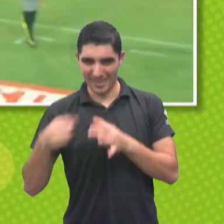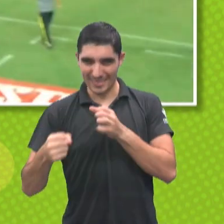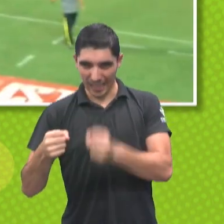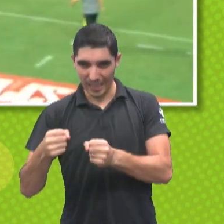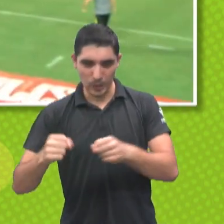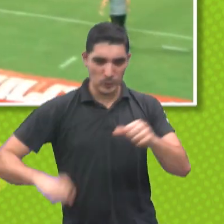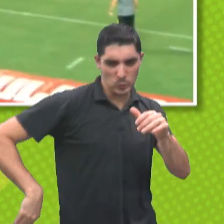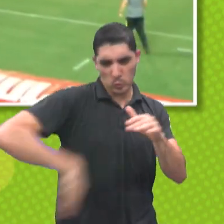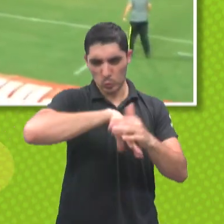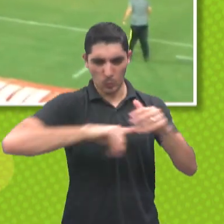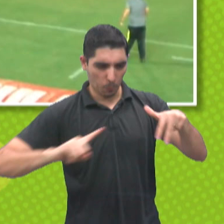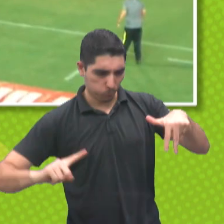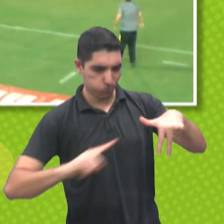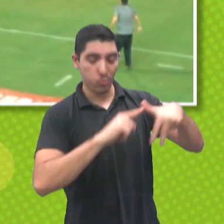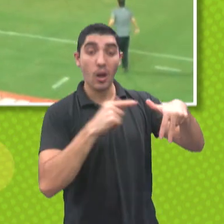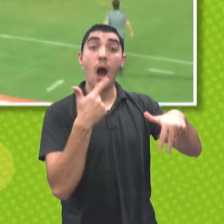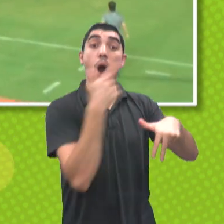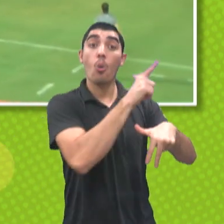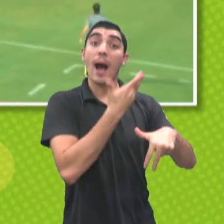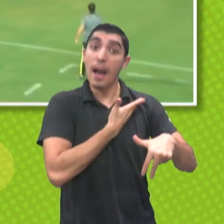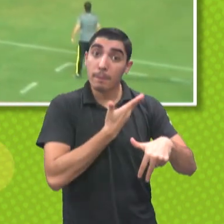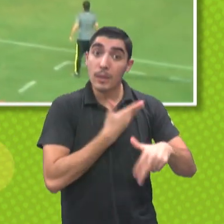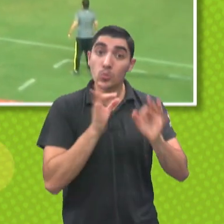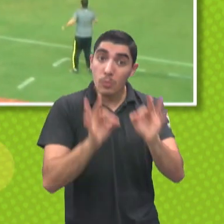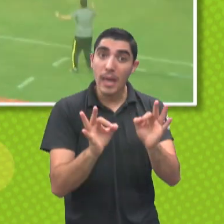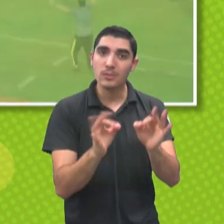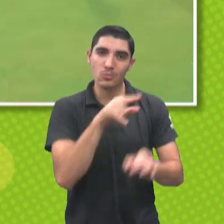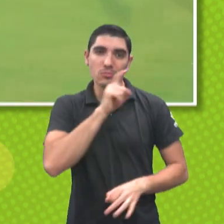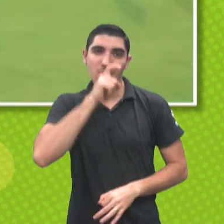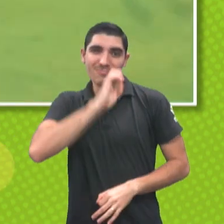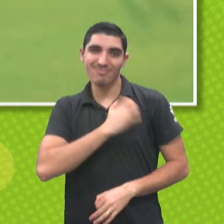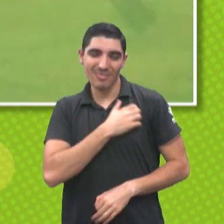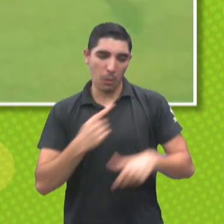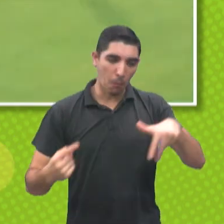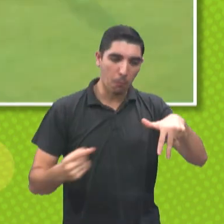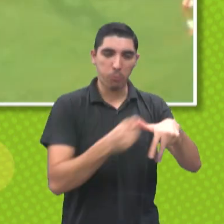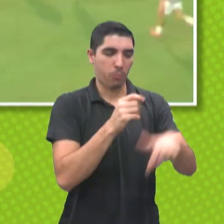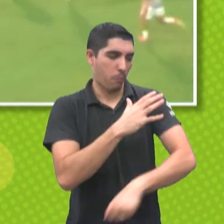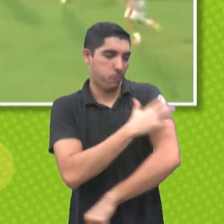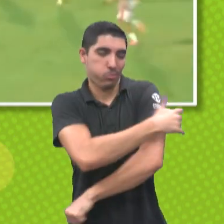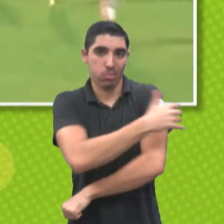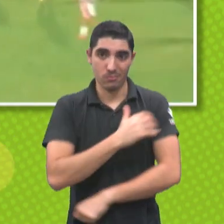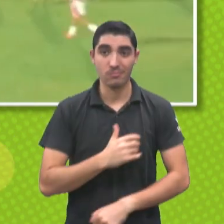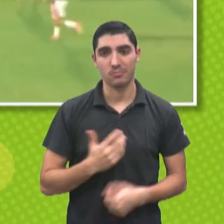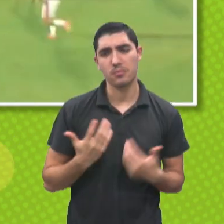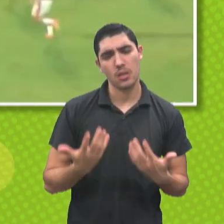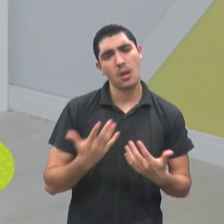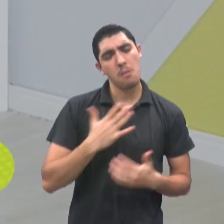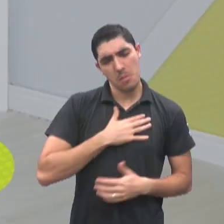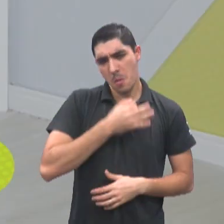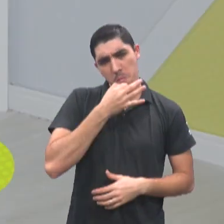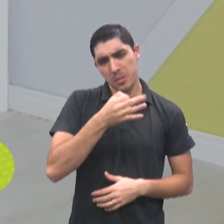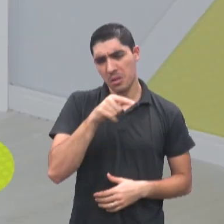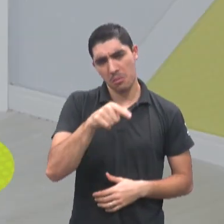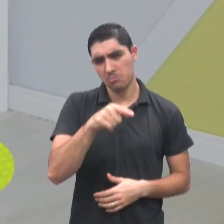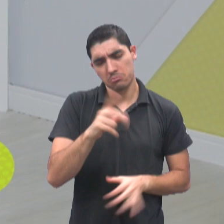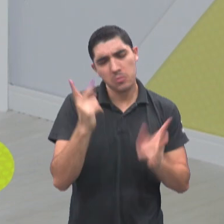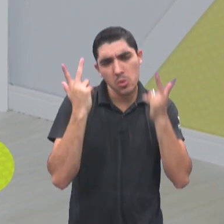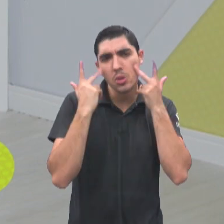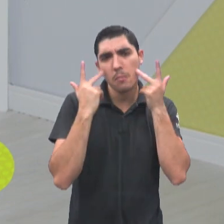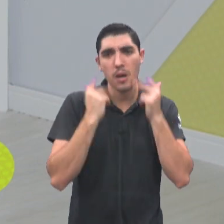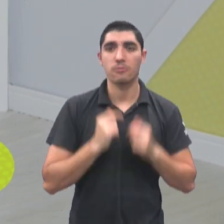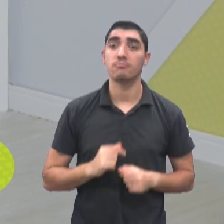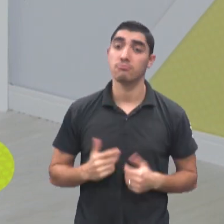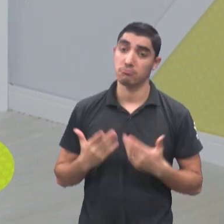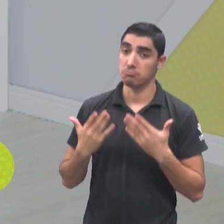Então, a bola não estava nem indo para o gol, enfim, não impediu o gol do José, o que seria o gol do joseense, então acho também que nada a marcar. Então acho que nessa